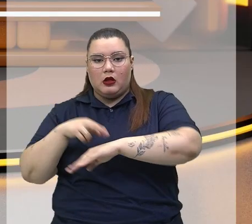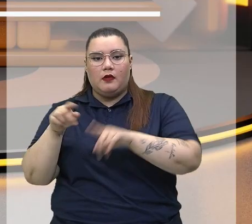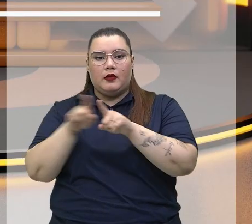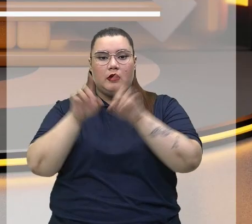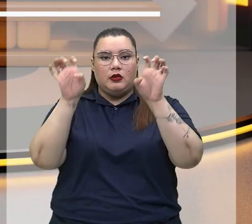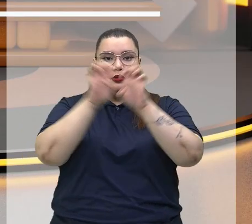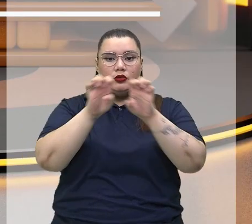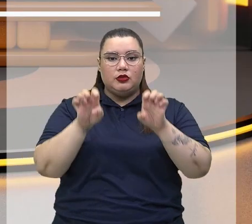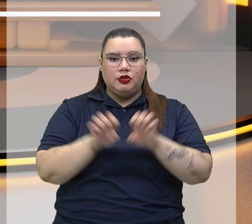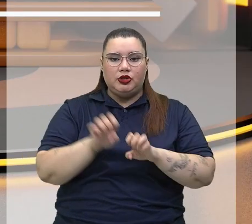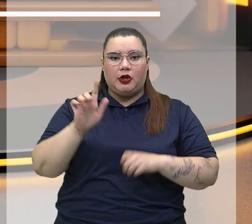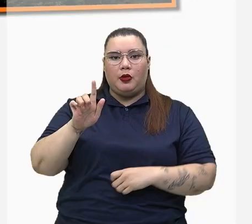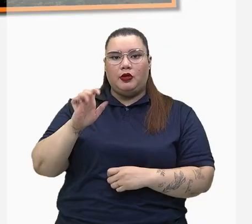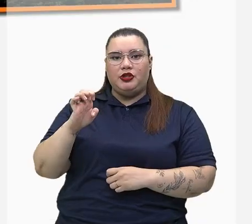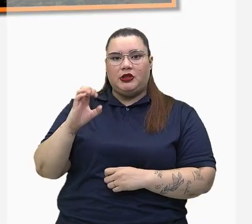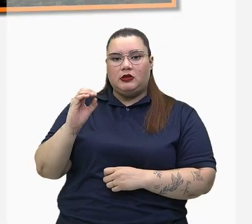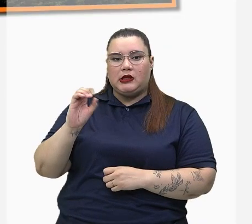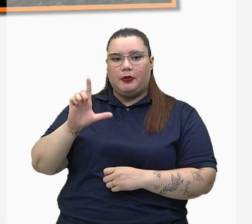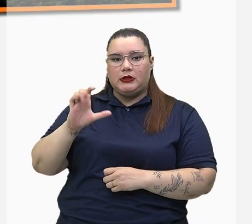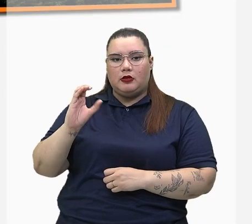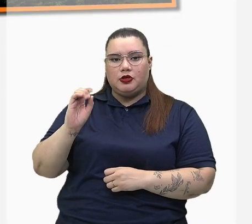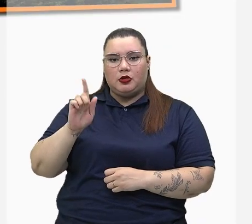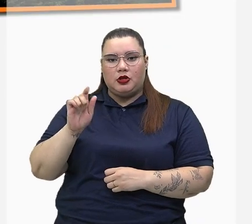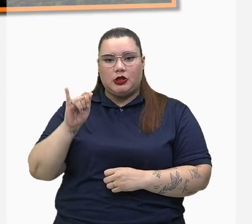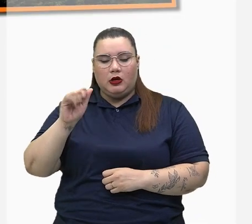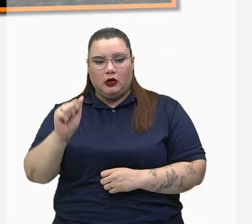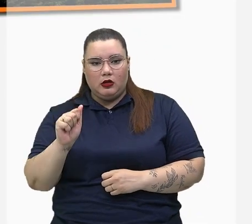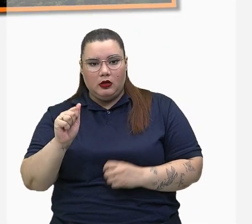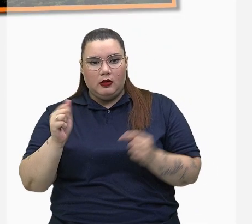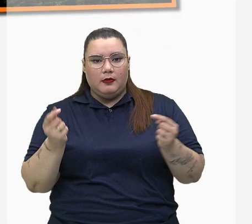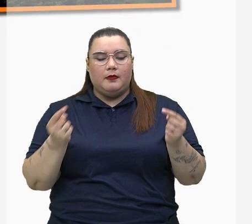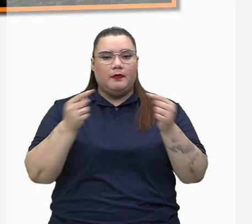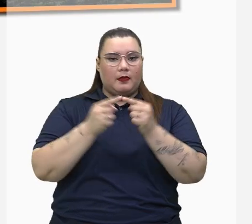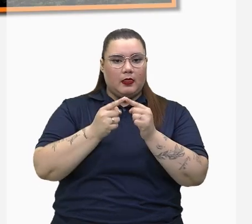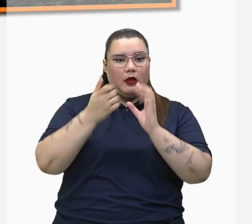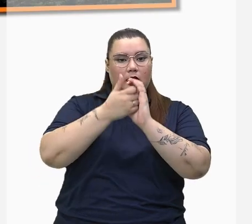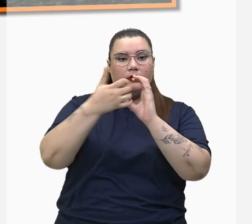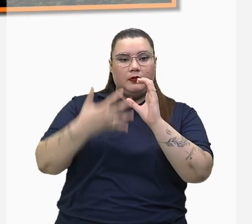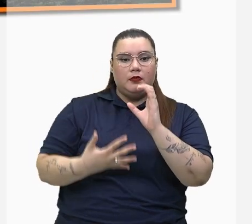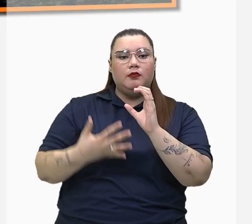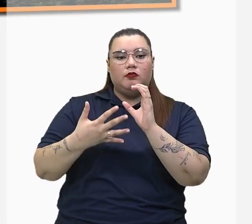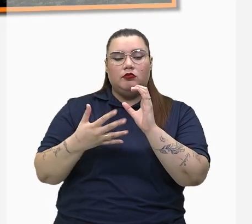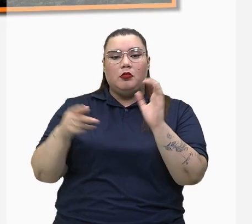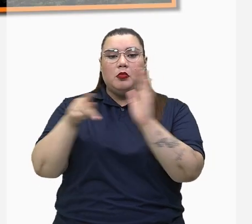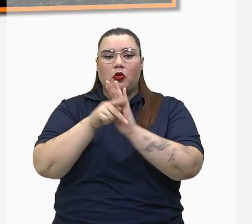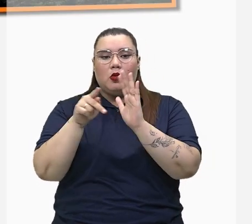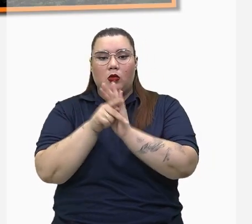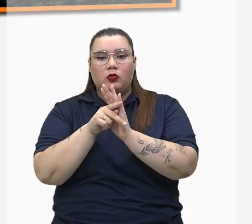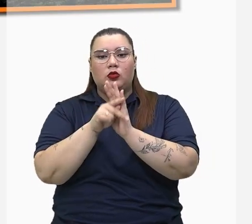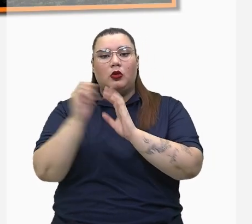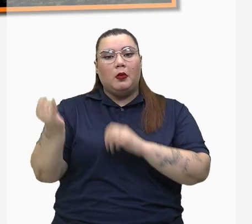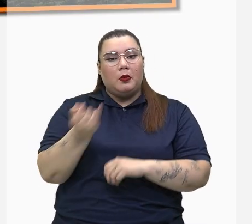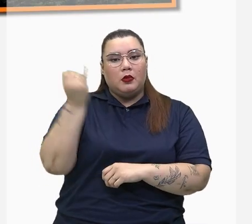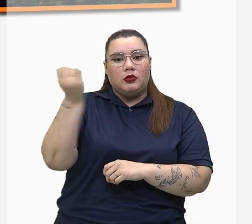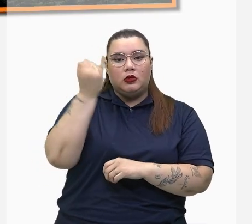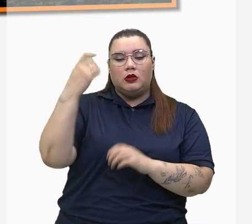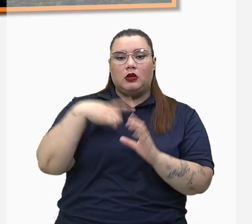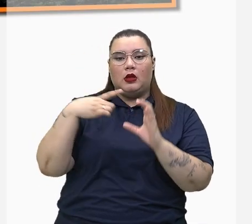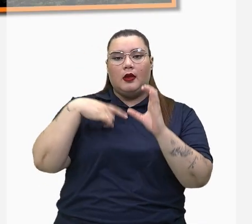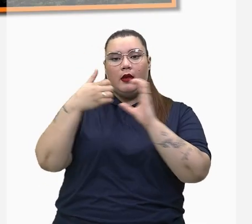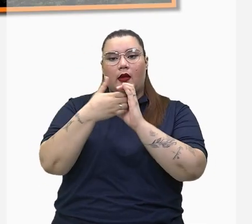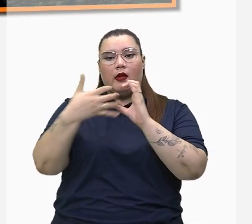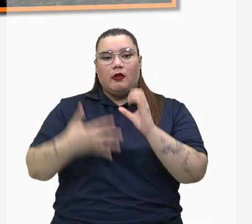estruturas geológicas da Amazônia, que são dois aspectos físicos muito importantes que caracterizam